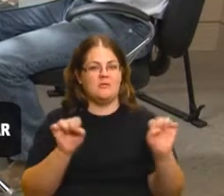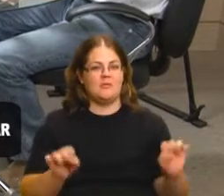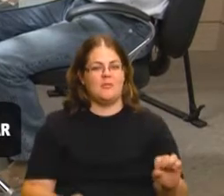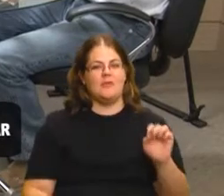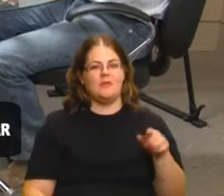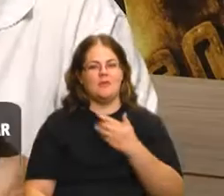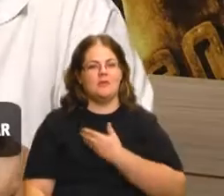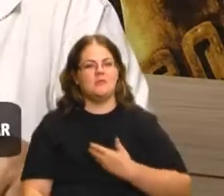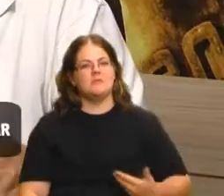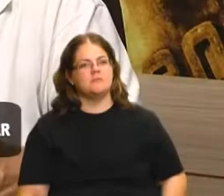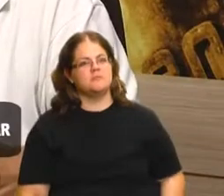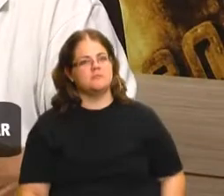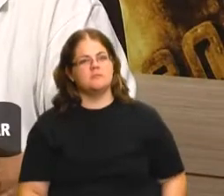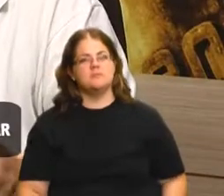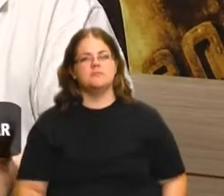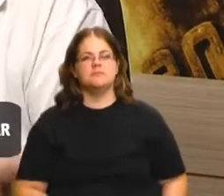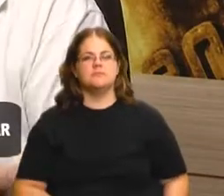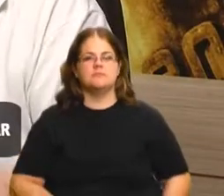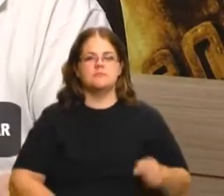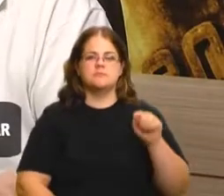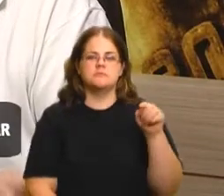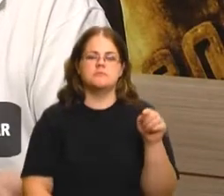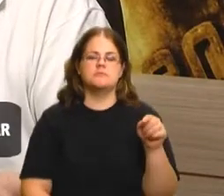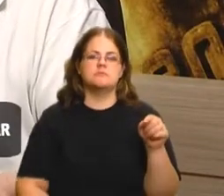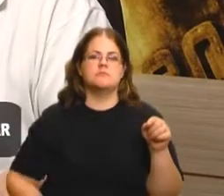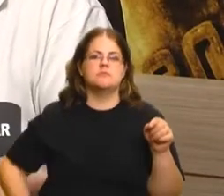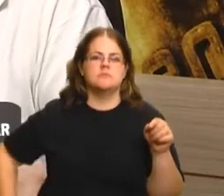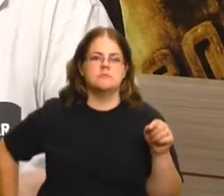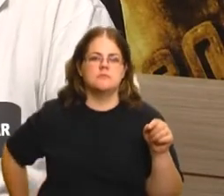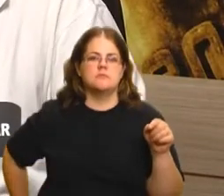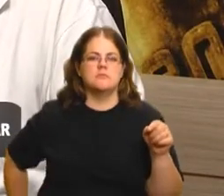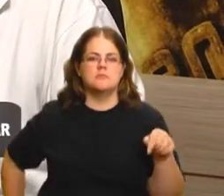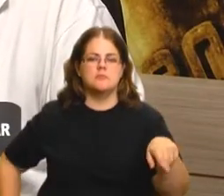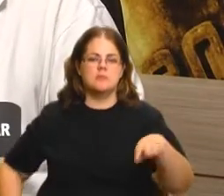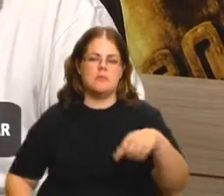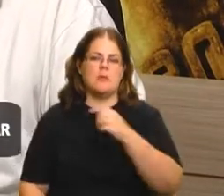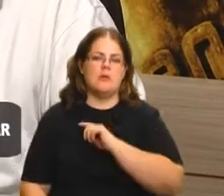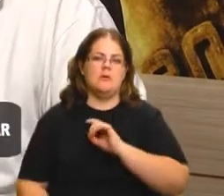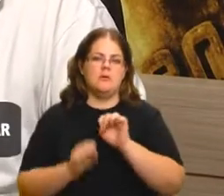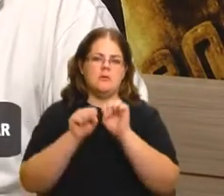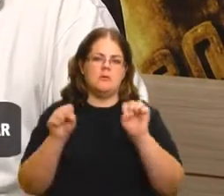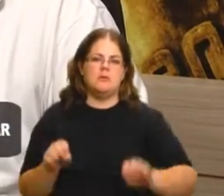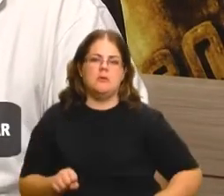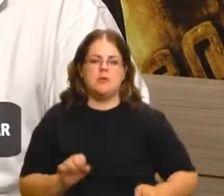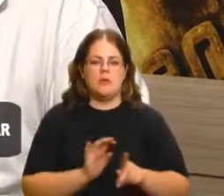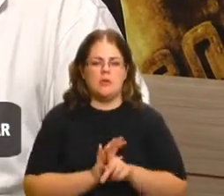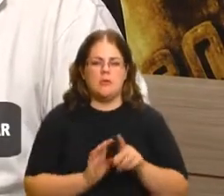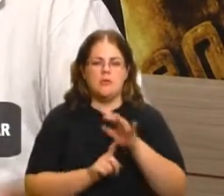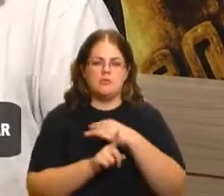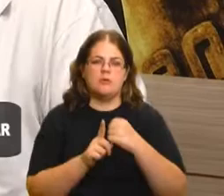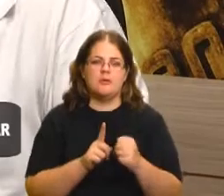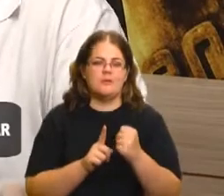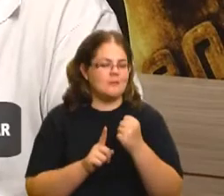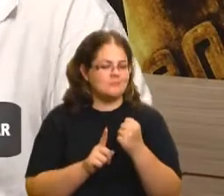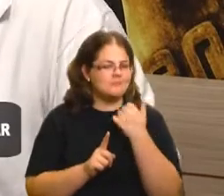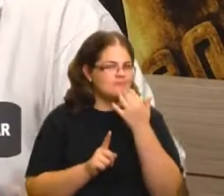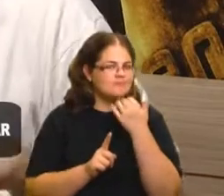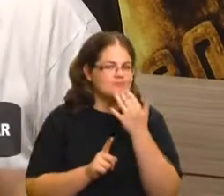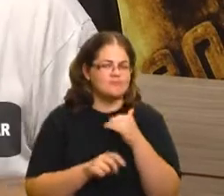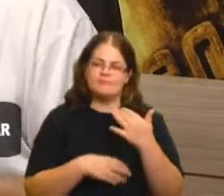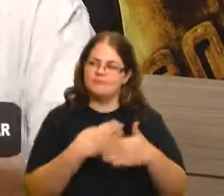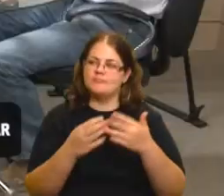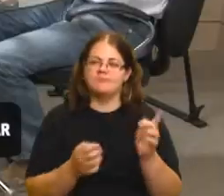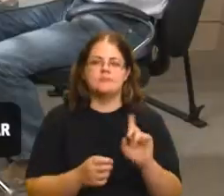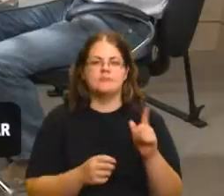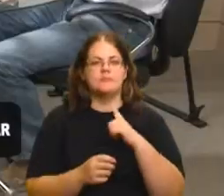e que achasse que o nosso sistema de estratificação social era iníquo, como de fato sempre